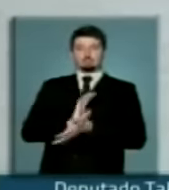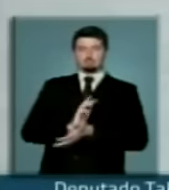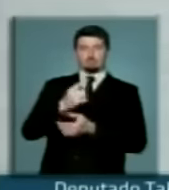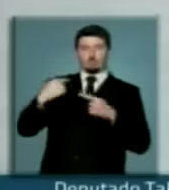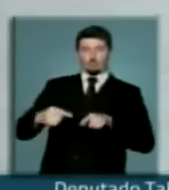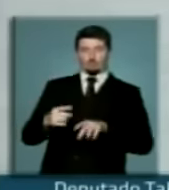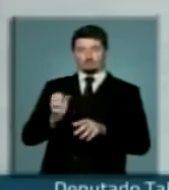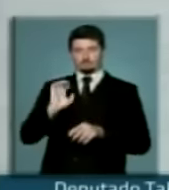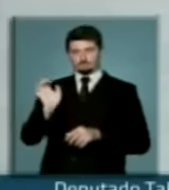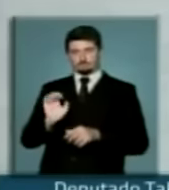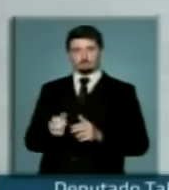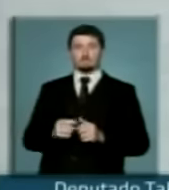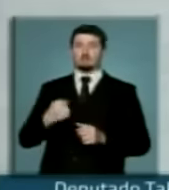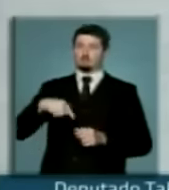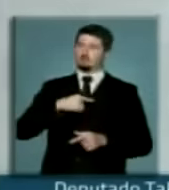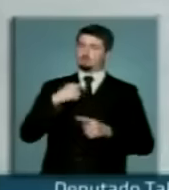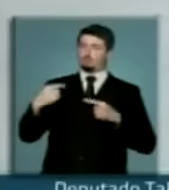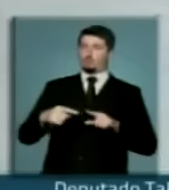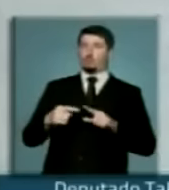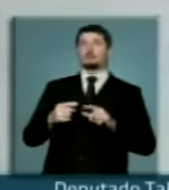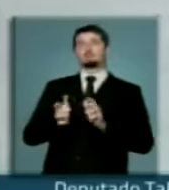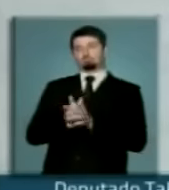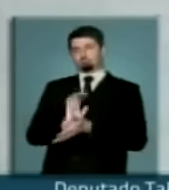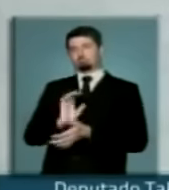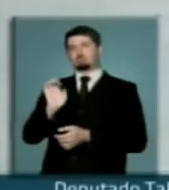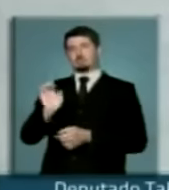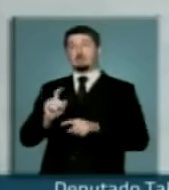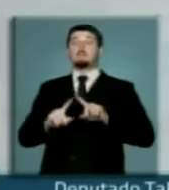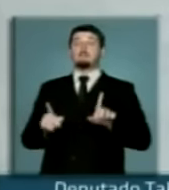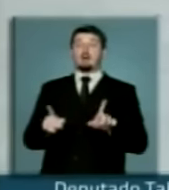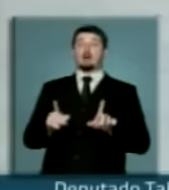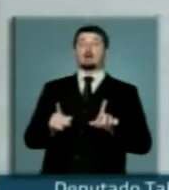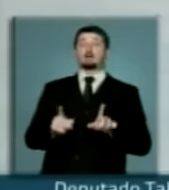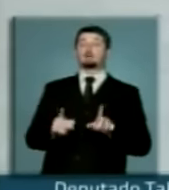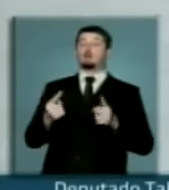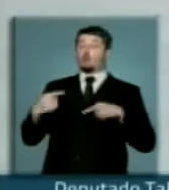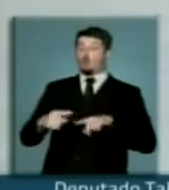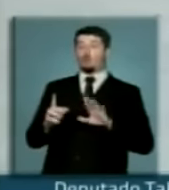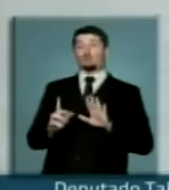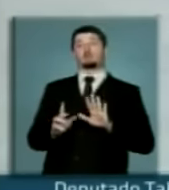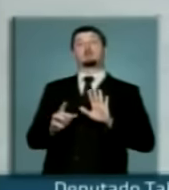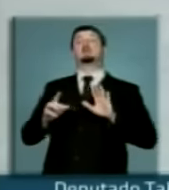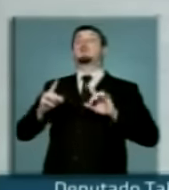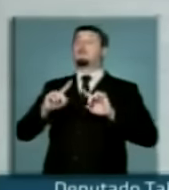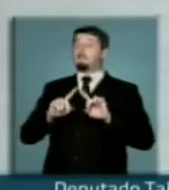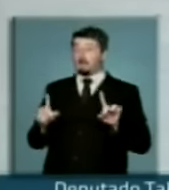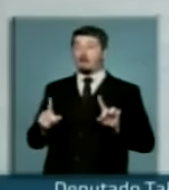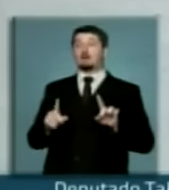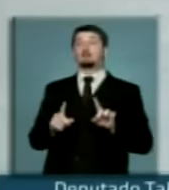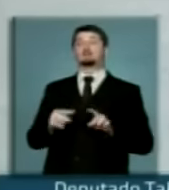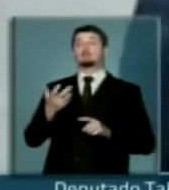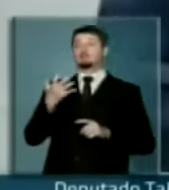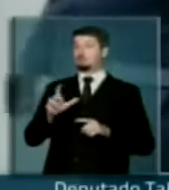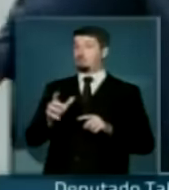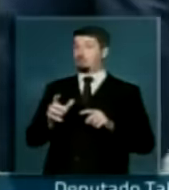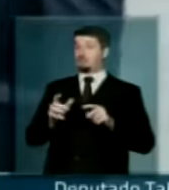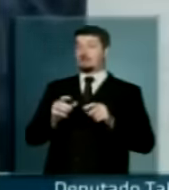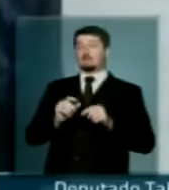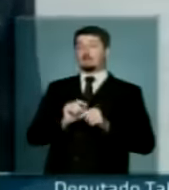homofobia, coisa que também nós somos contra, homofobia, mas somos contra, mas também queremos que não seja